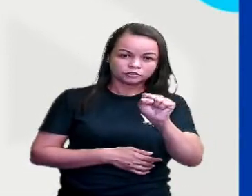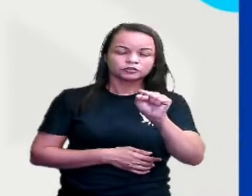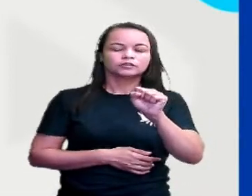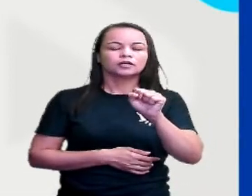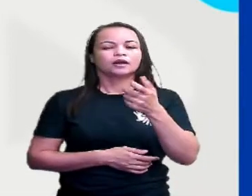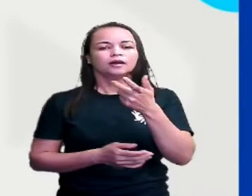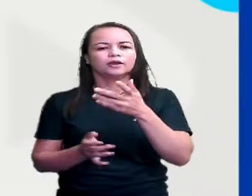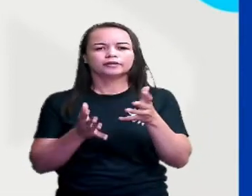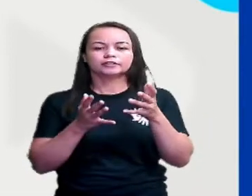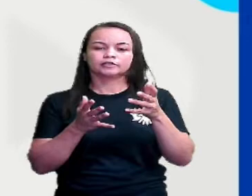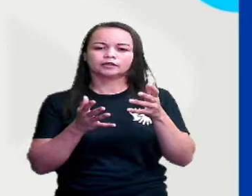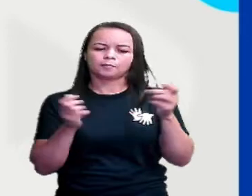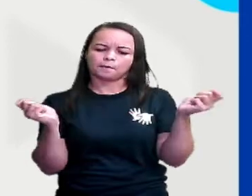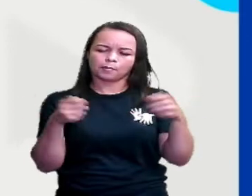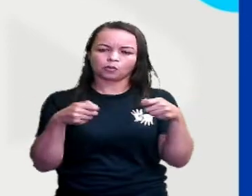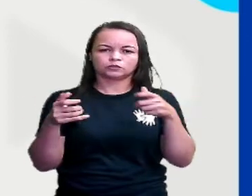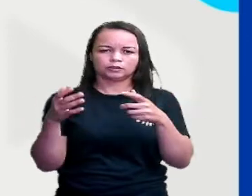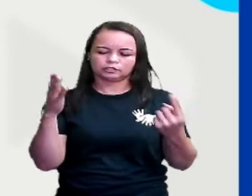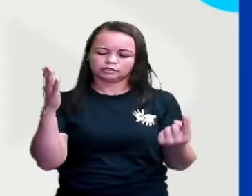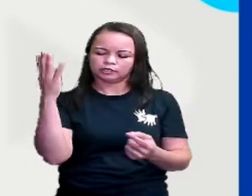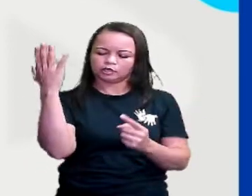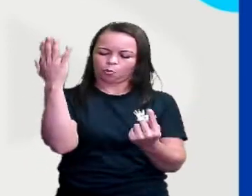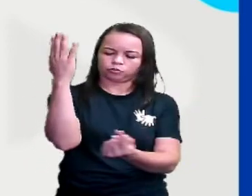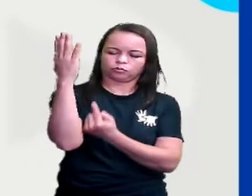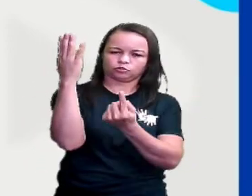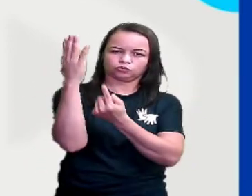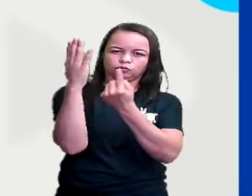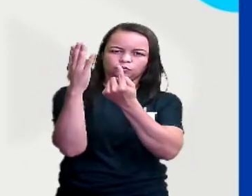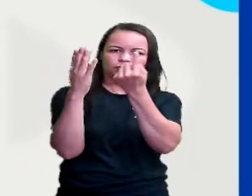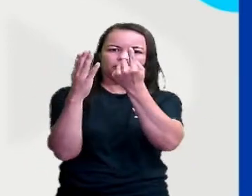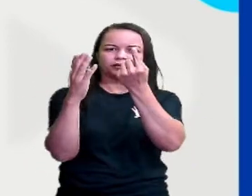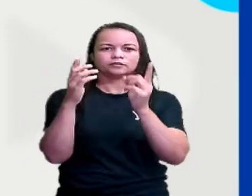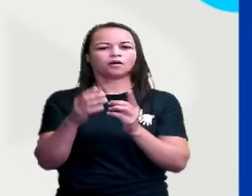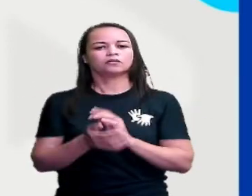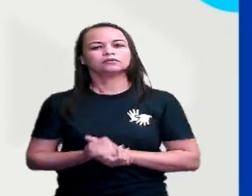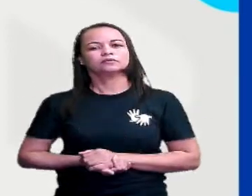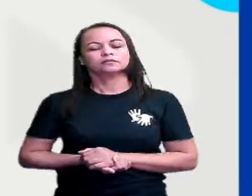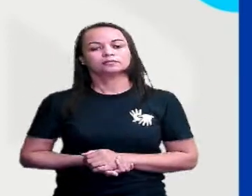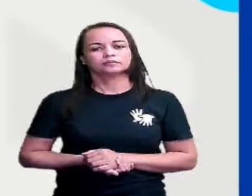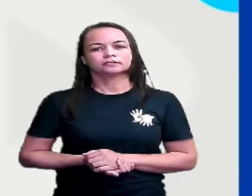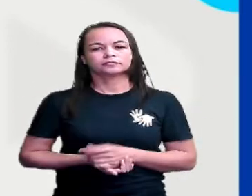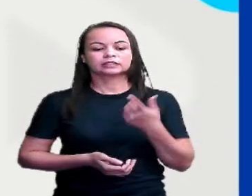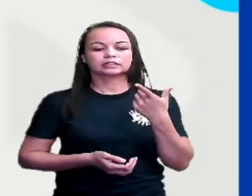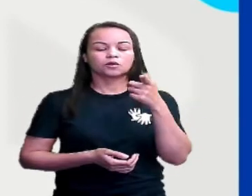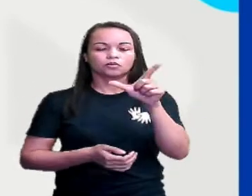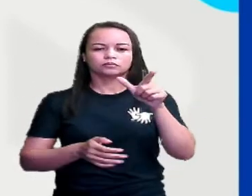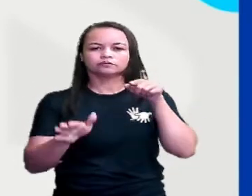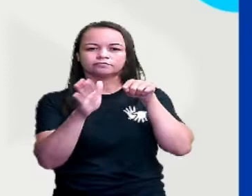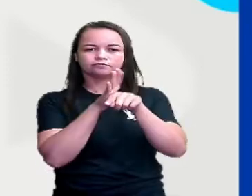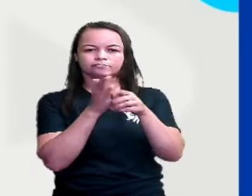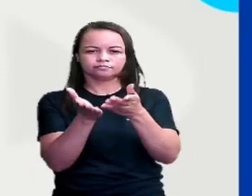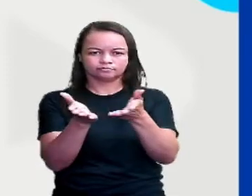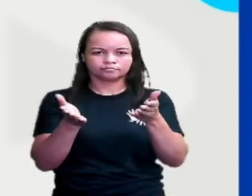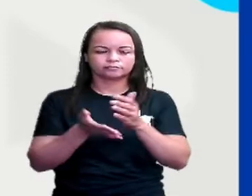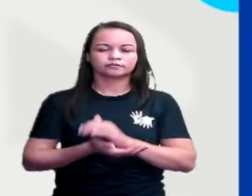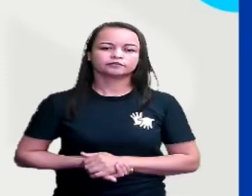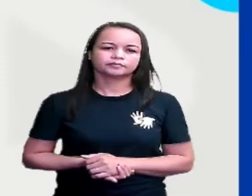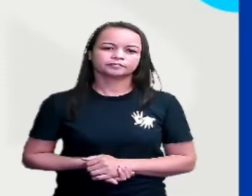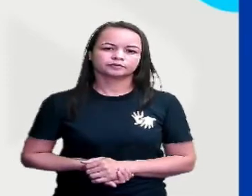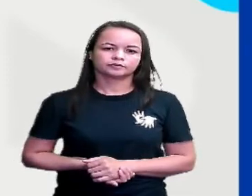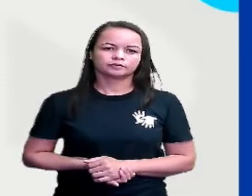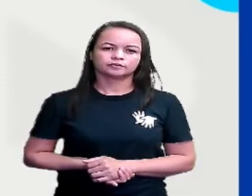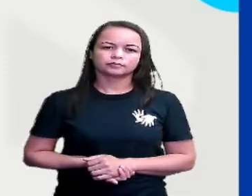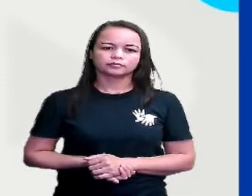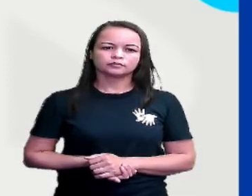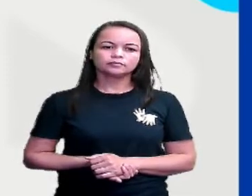plantas alcançar lugares mais altos, tá certo? E outra perguntinha que eu trouxe para vocês